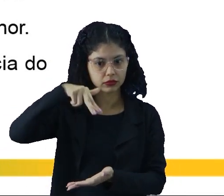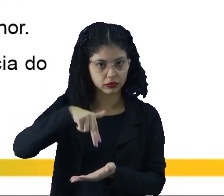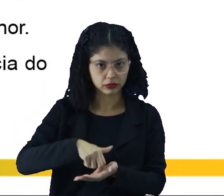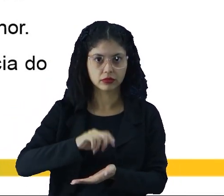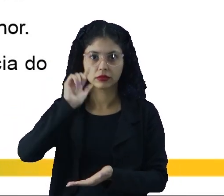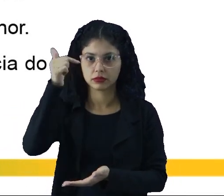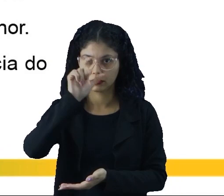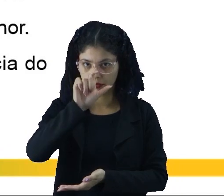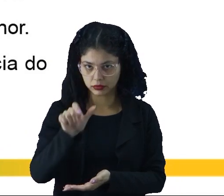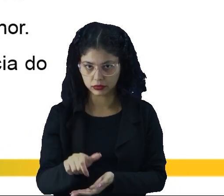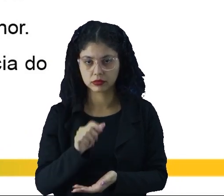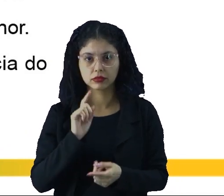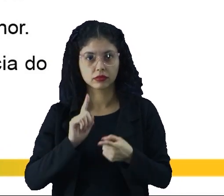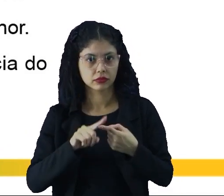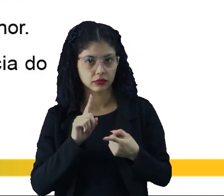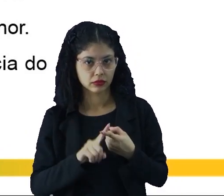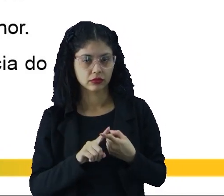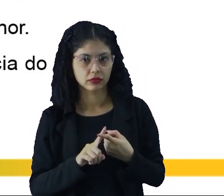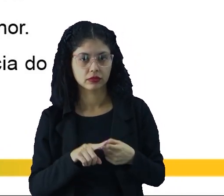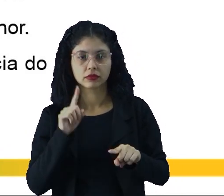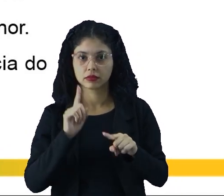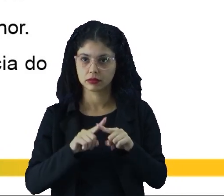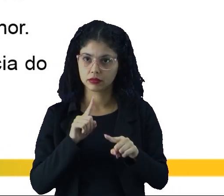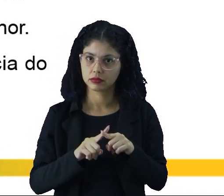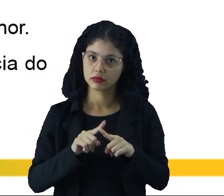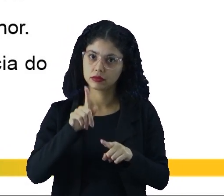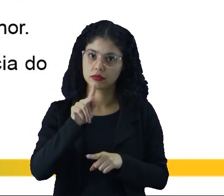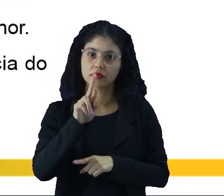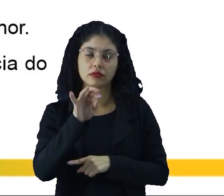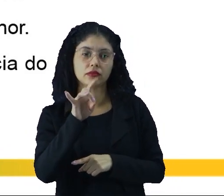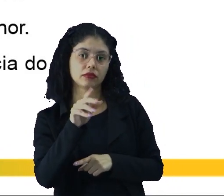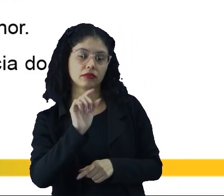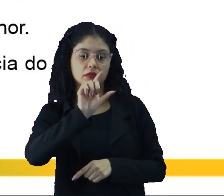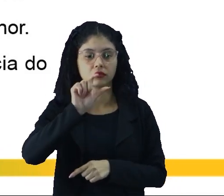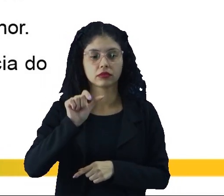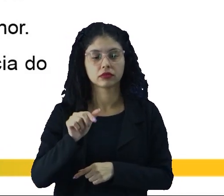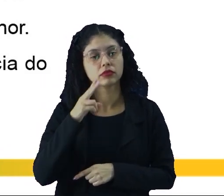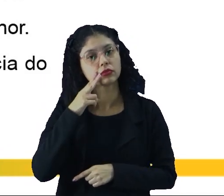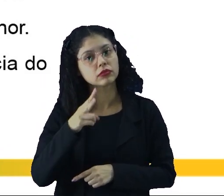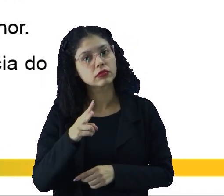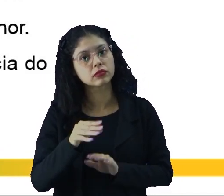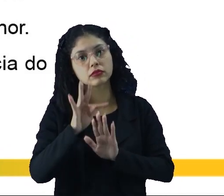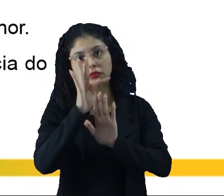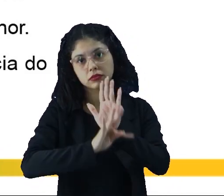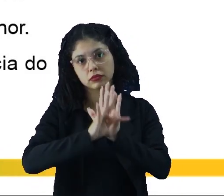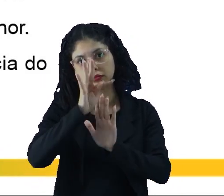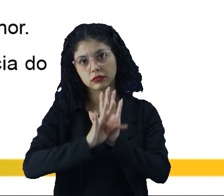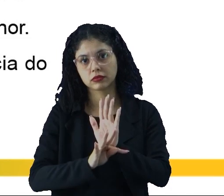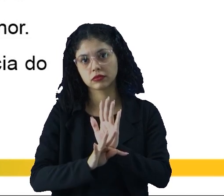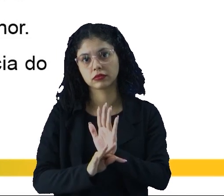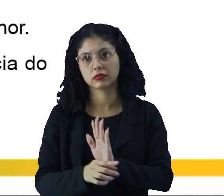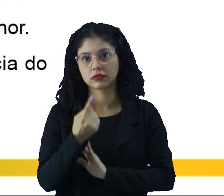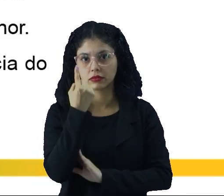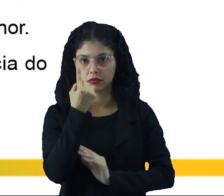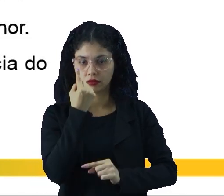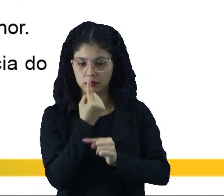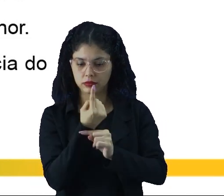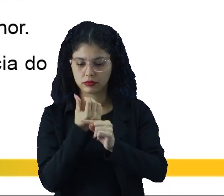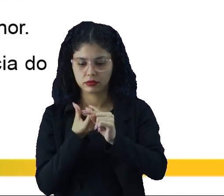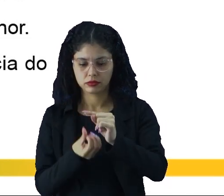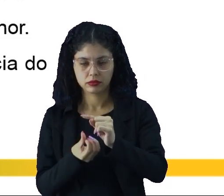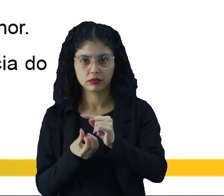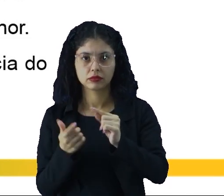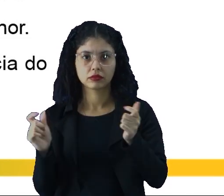ser dado lá na Lua. Por quê? Porque a gravidade lá na Lua, conforme nós vimos no texto, é